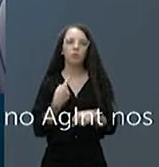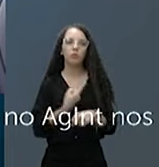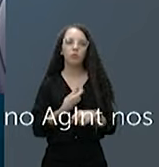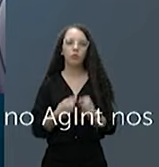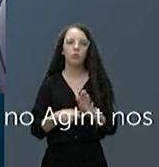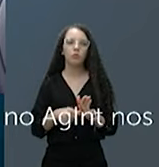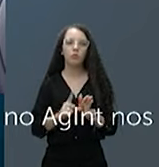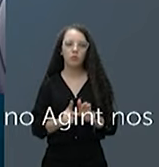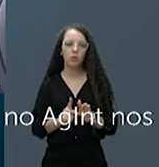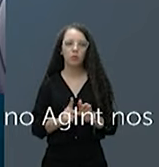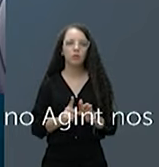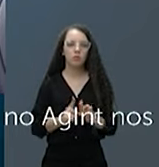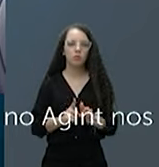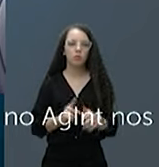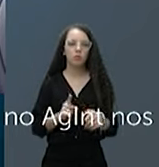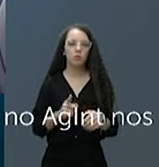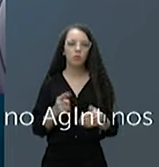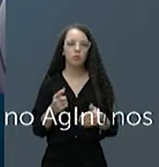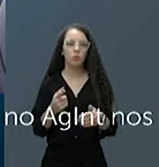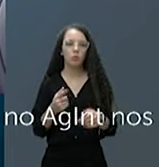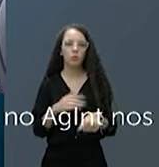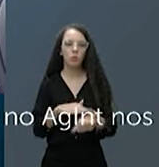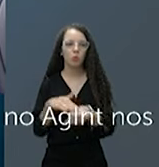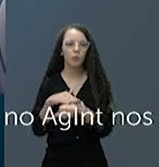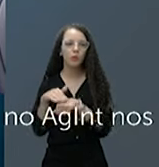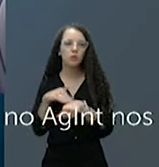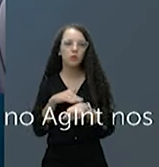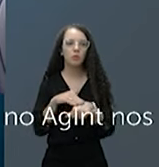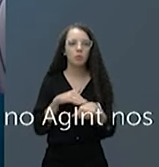observação. Na verdade, não chegamos nem a divergir, porque